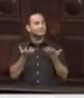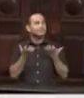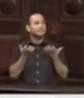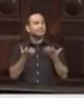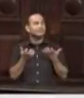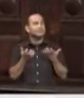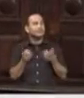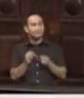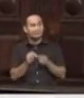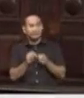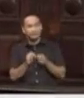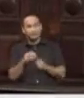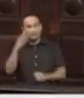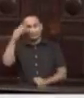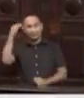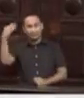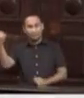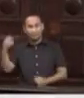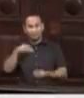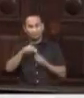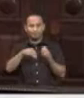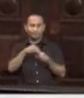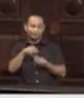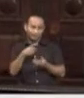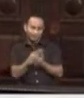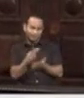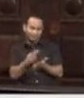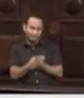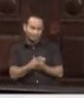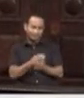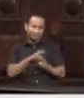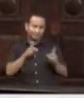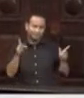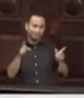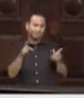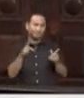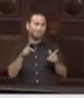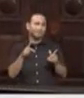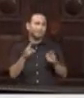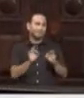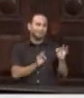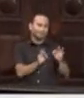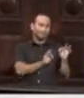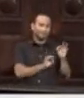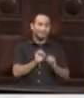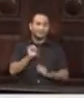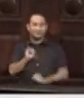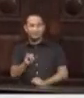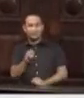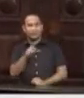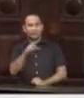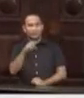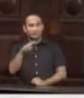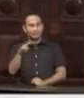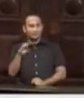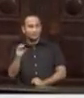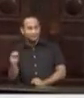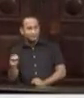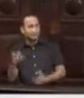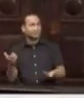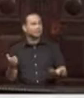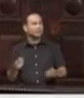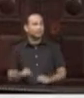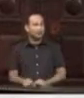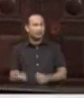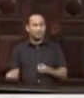os famosos bacalhaus no meio do projeto, inviabilizando. Se o Pezão volta a resolver isso com uma canetada, a